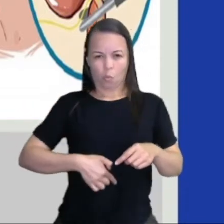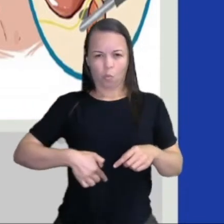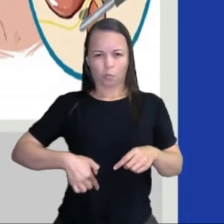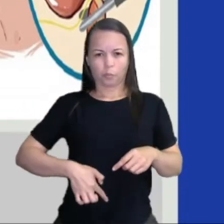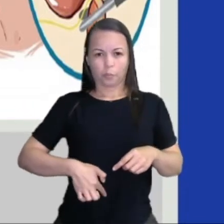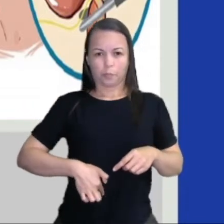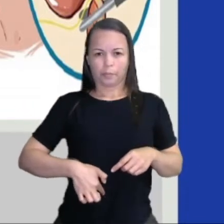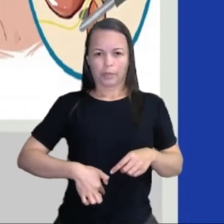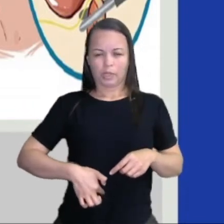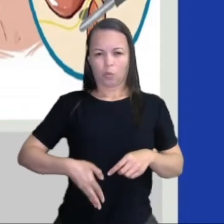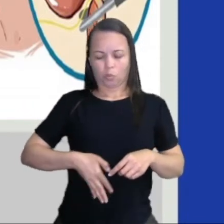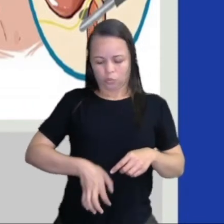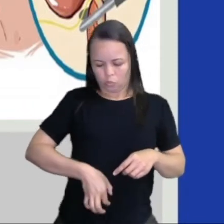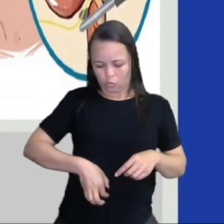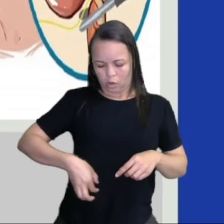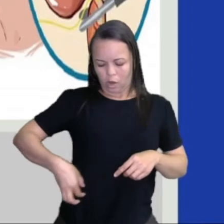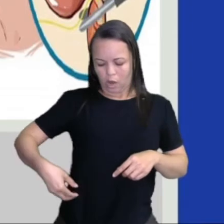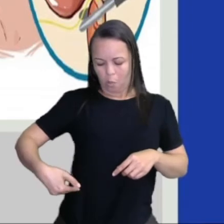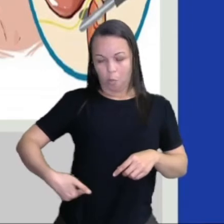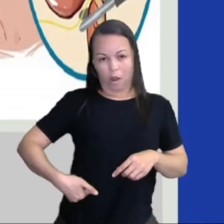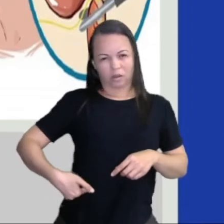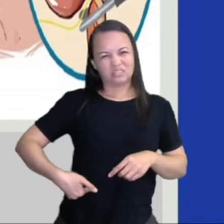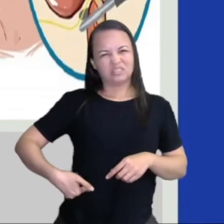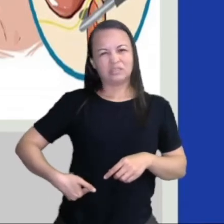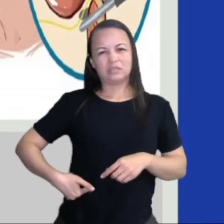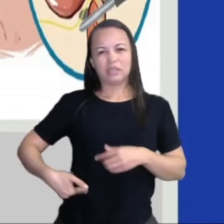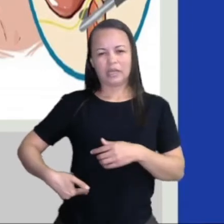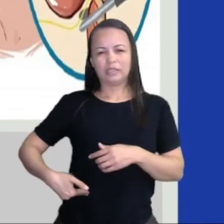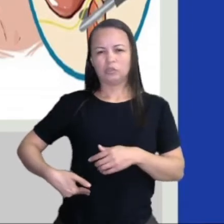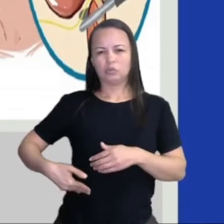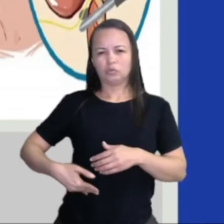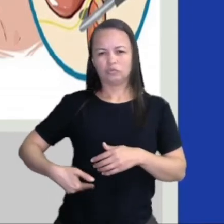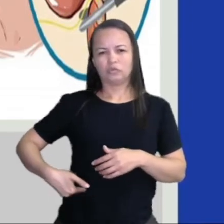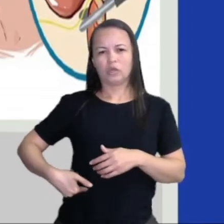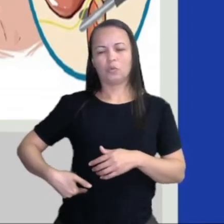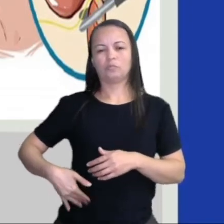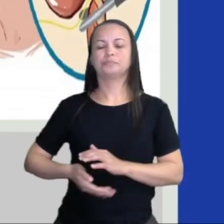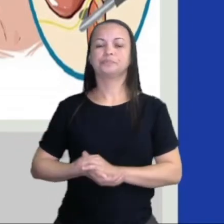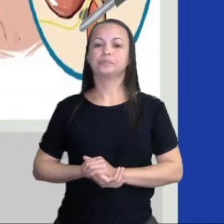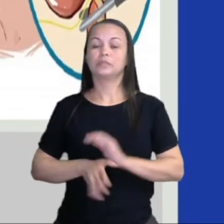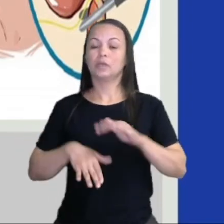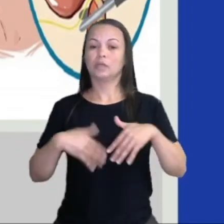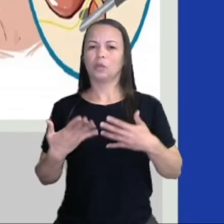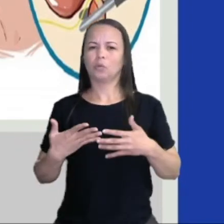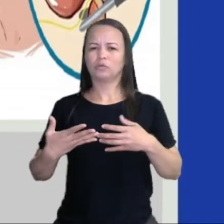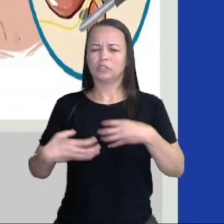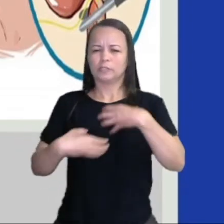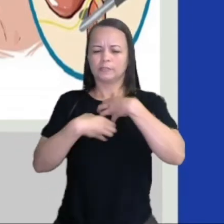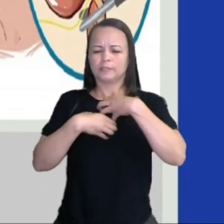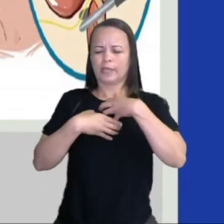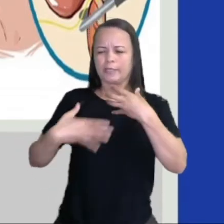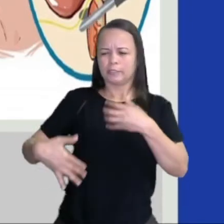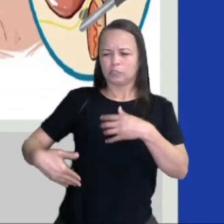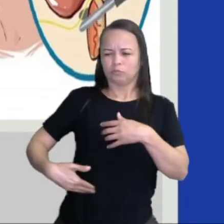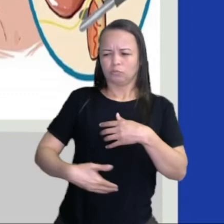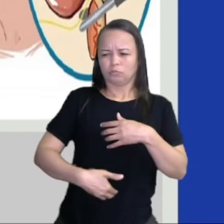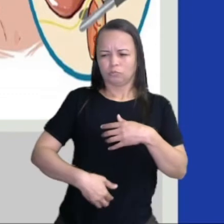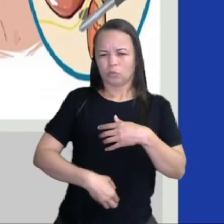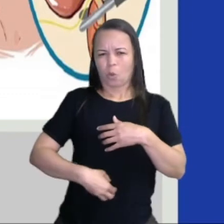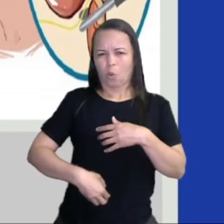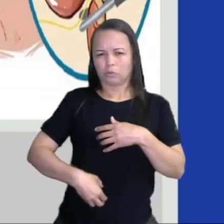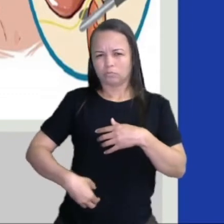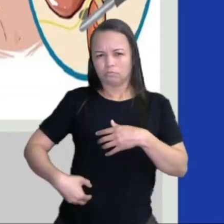e que se desloca para o lado direito da zona inferior do abdômen. Então, quando você sente essas características, já pode